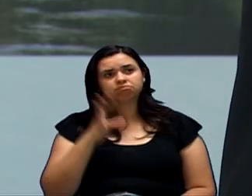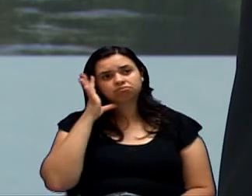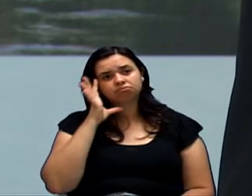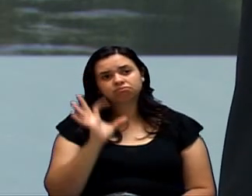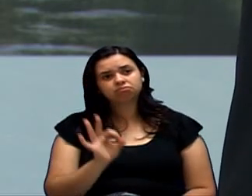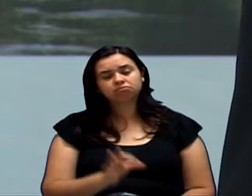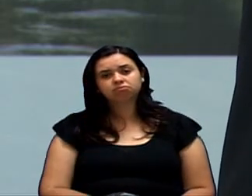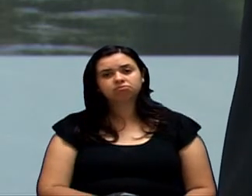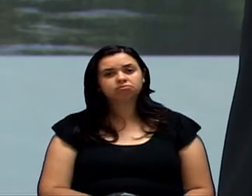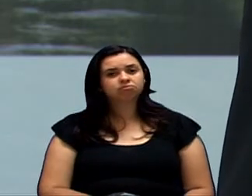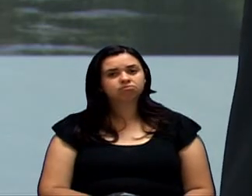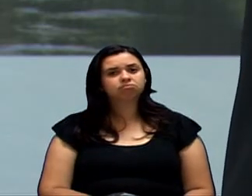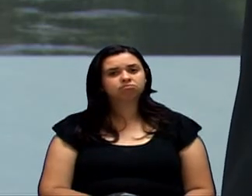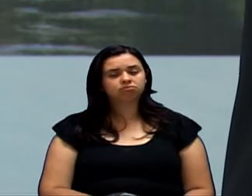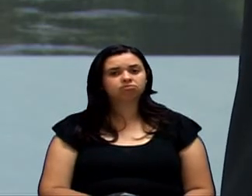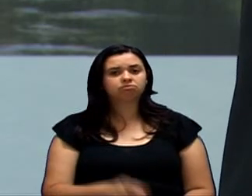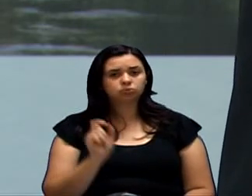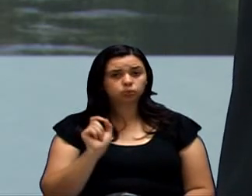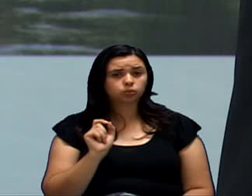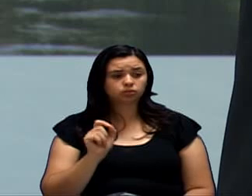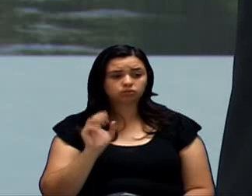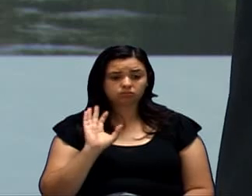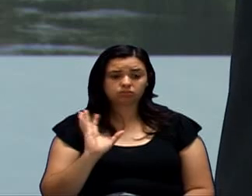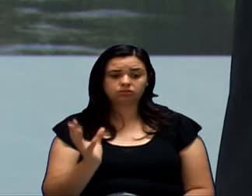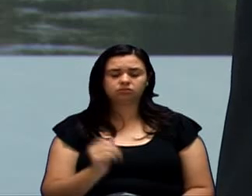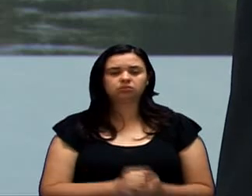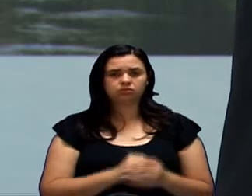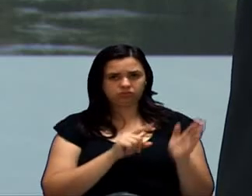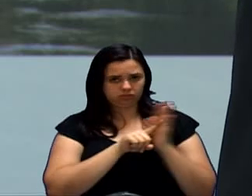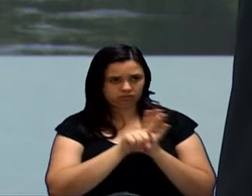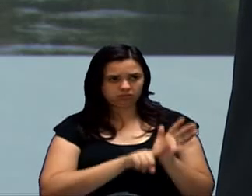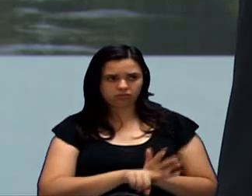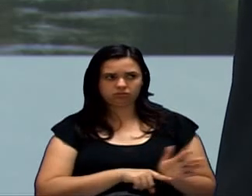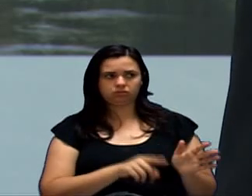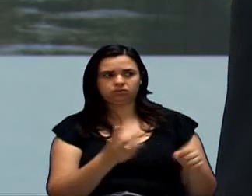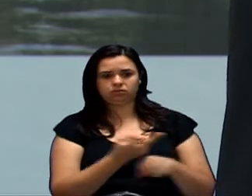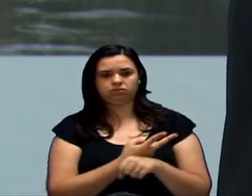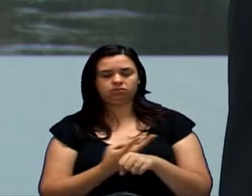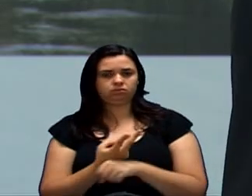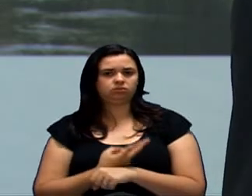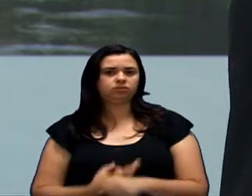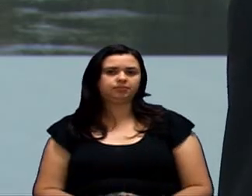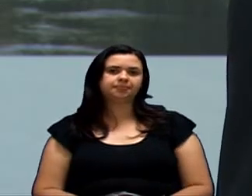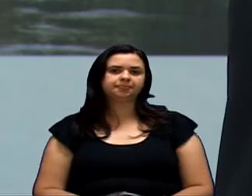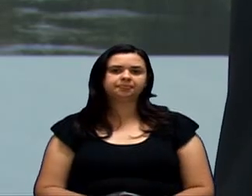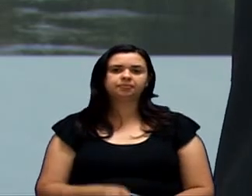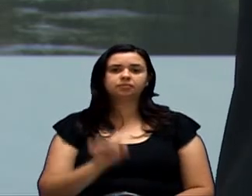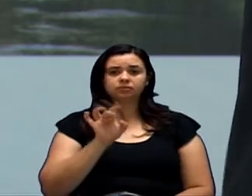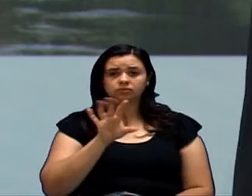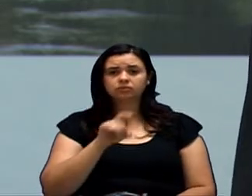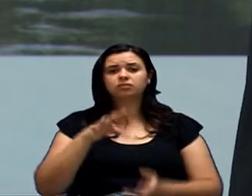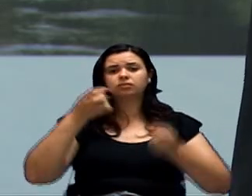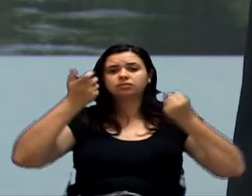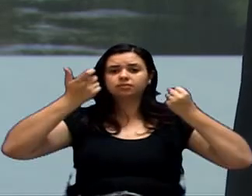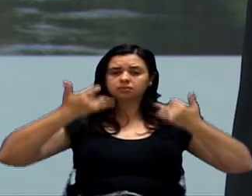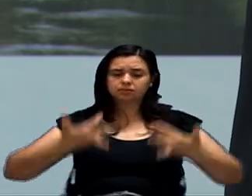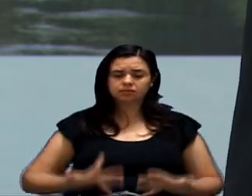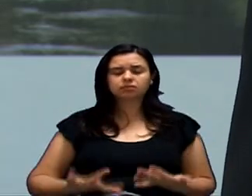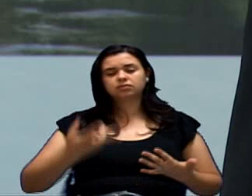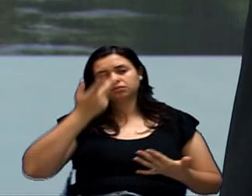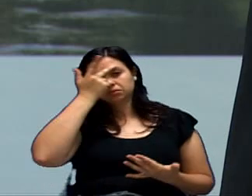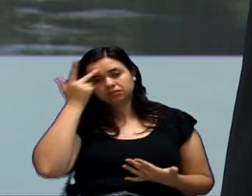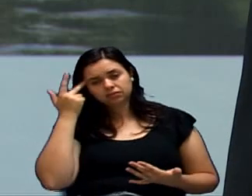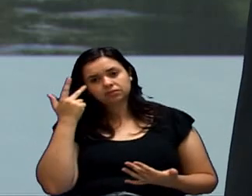esse conhecimento do que é ainda, mas vou pesquisar e vou procurar. Só estou dando satisfação àqueles que nos